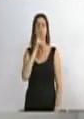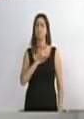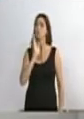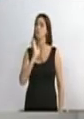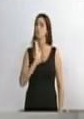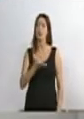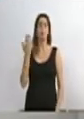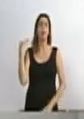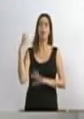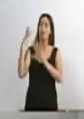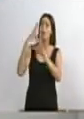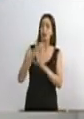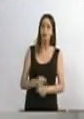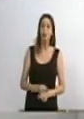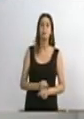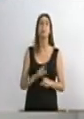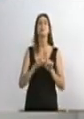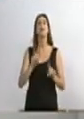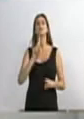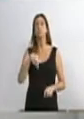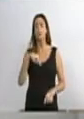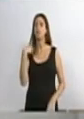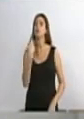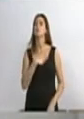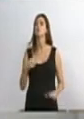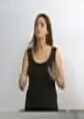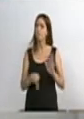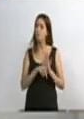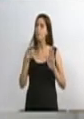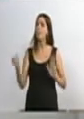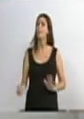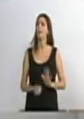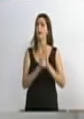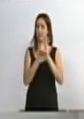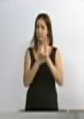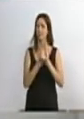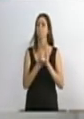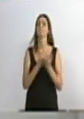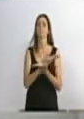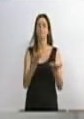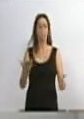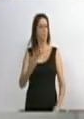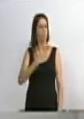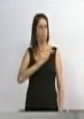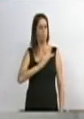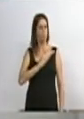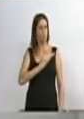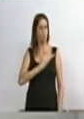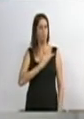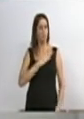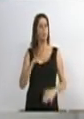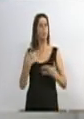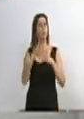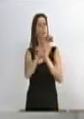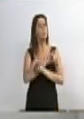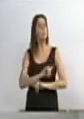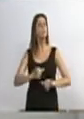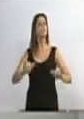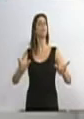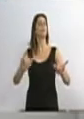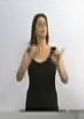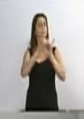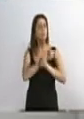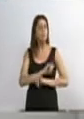e ali está as nossas digitais. Meus companheiros, quando divulgam